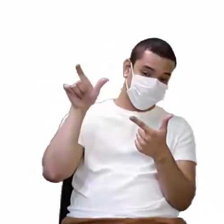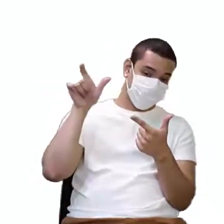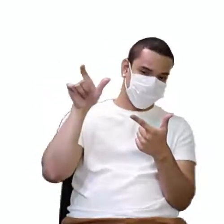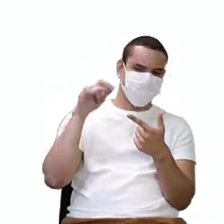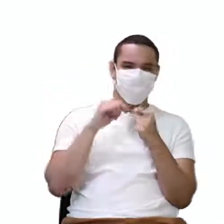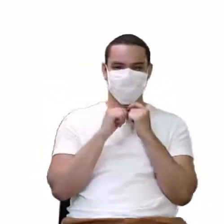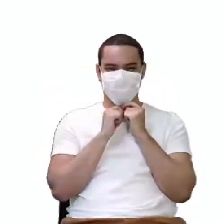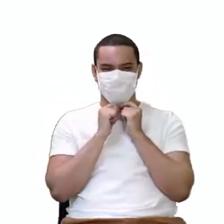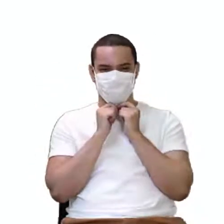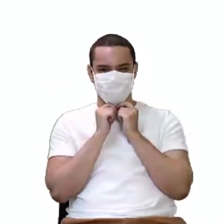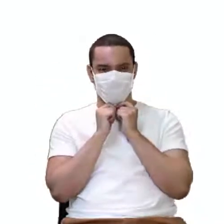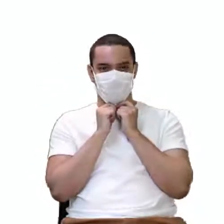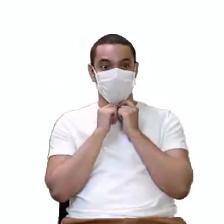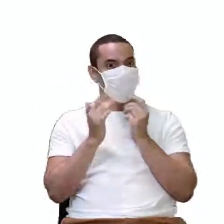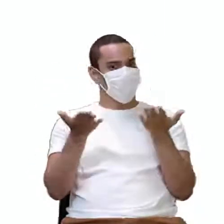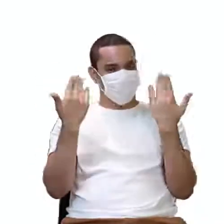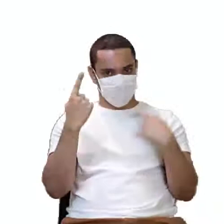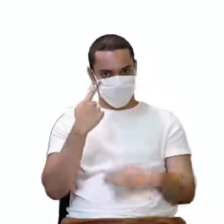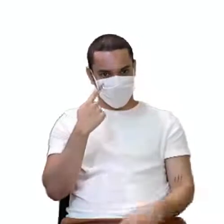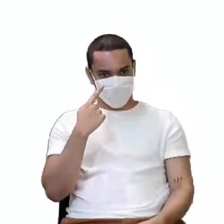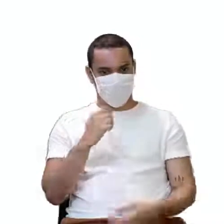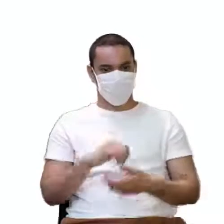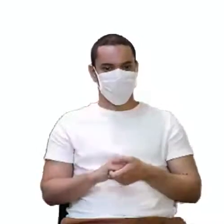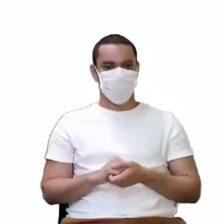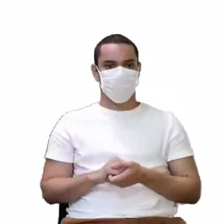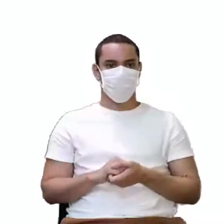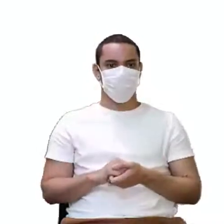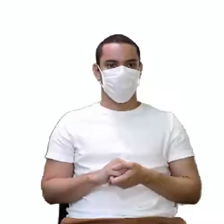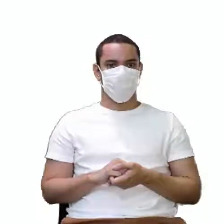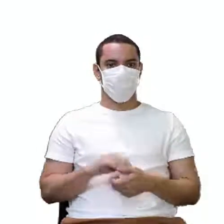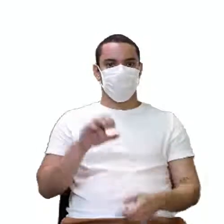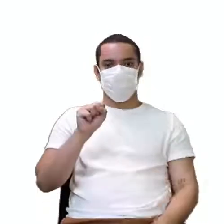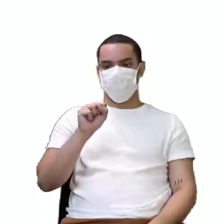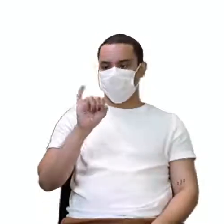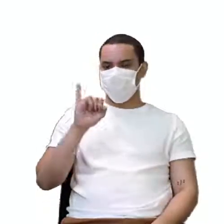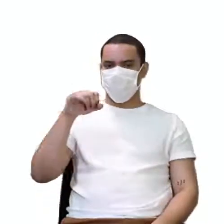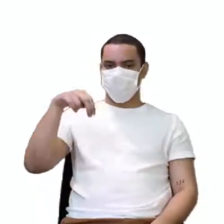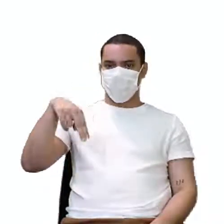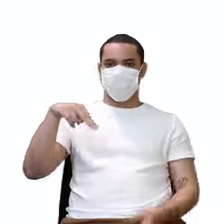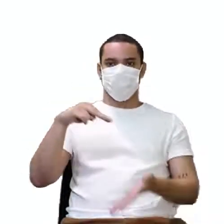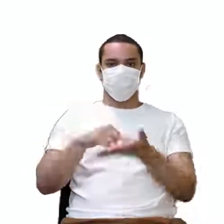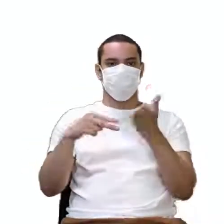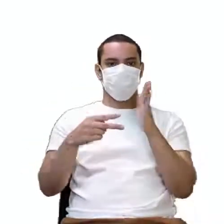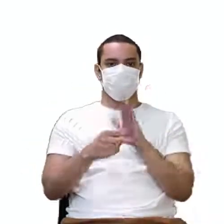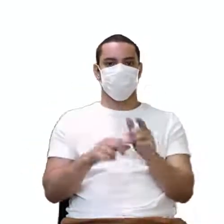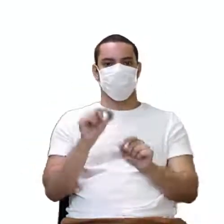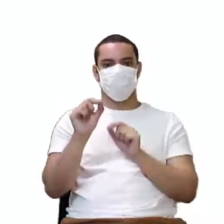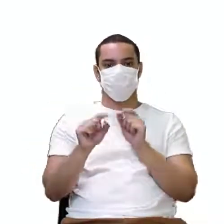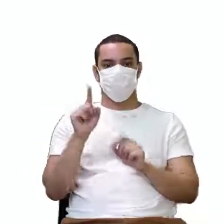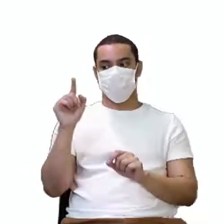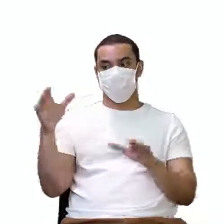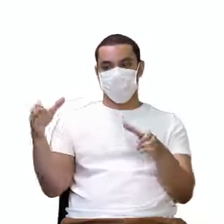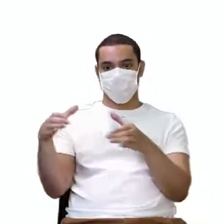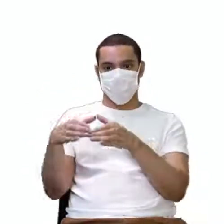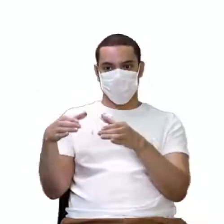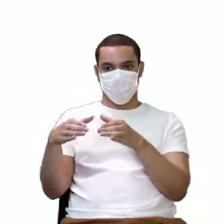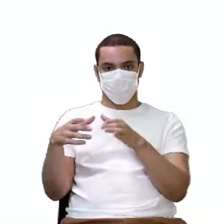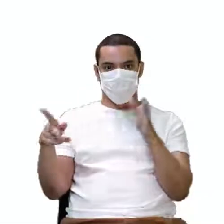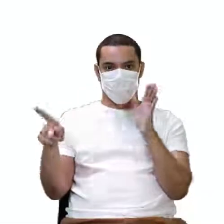significa isso? Vamos lá. O prefixo sin indica que uma